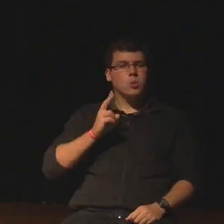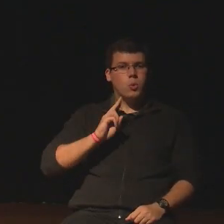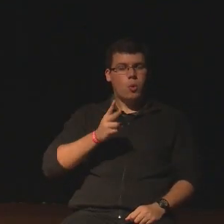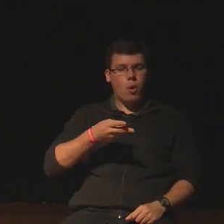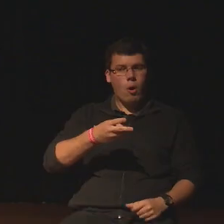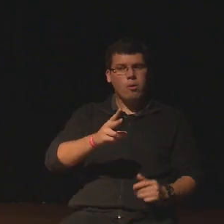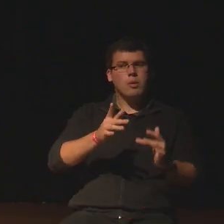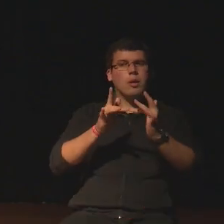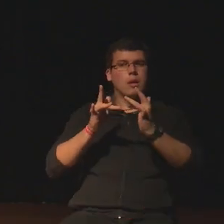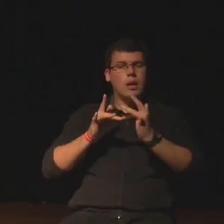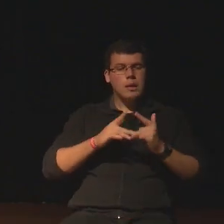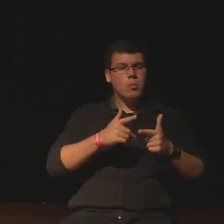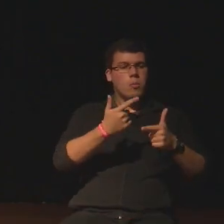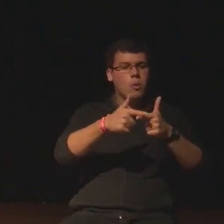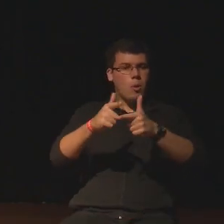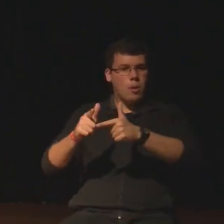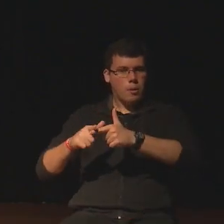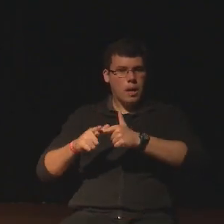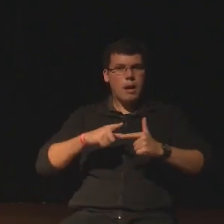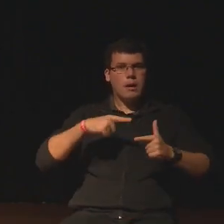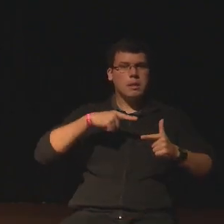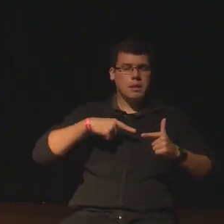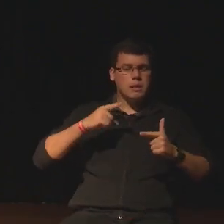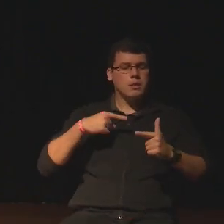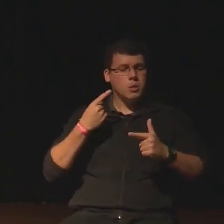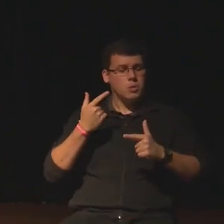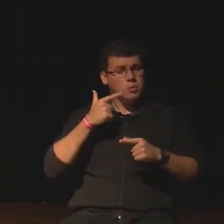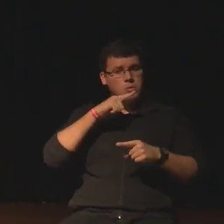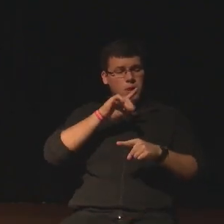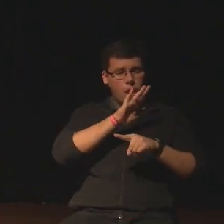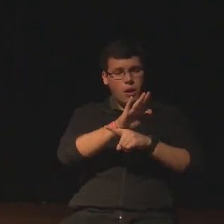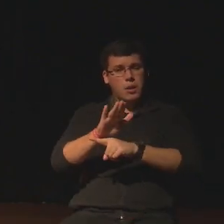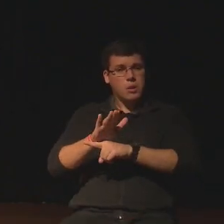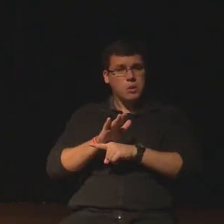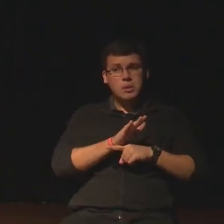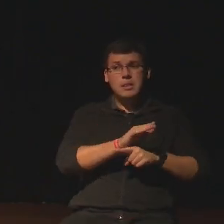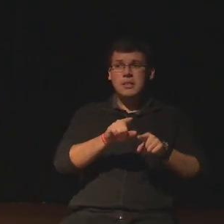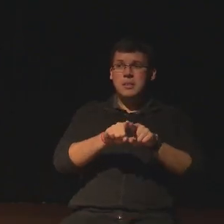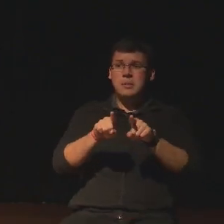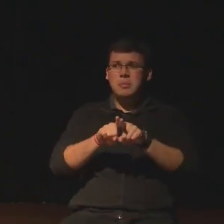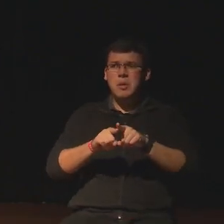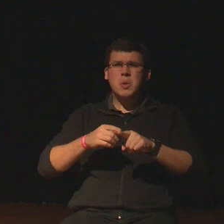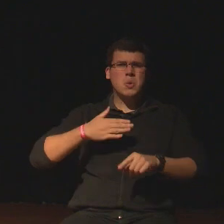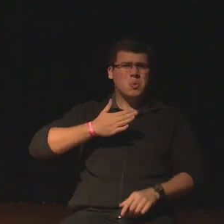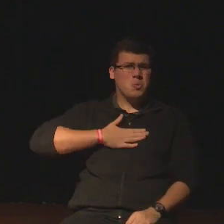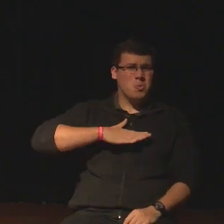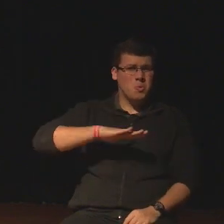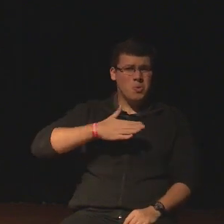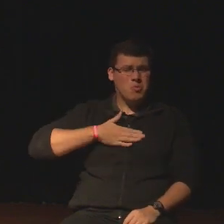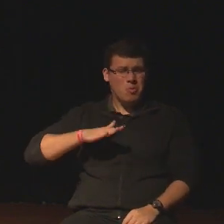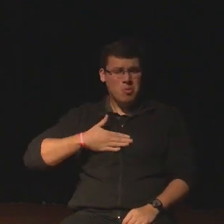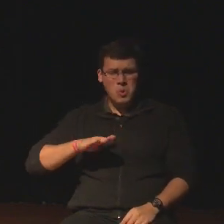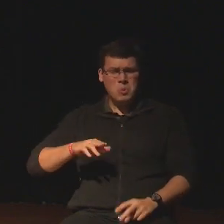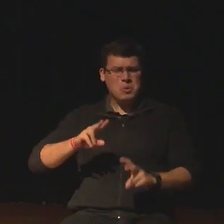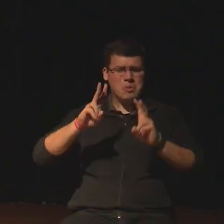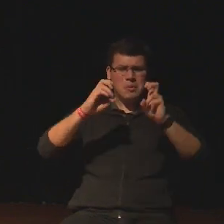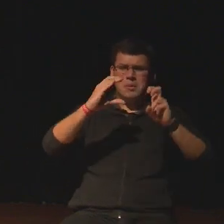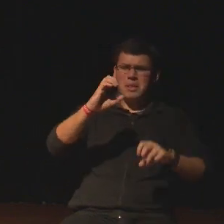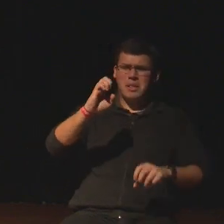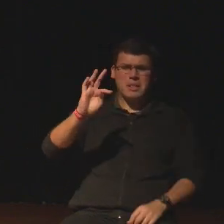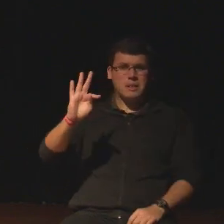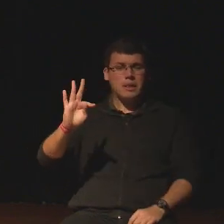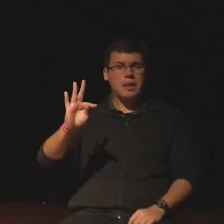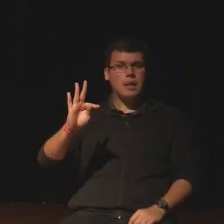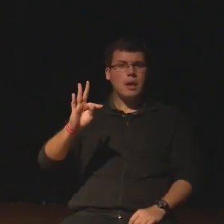esses problemas que os munícipes têm sentido no entorno, essa insatisfação que foi manifestada com relação à CET, de uma forma geral, e a